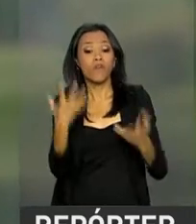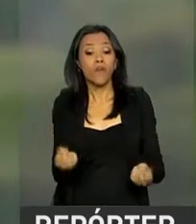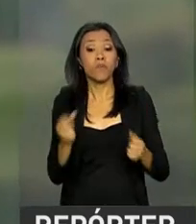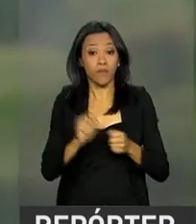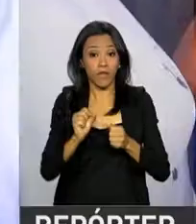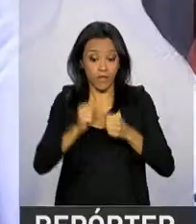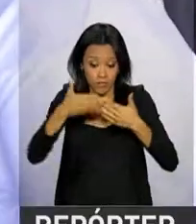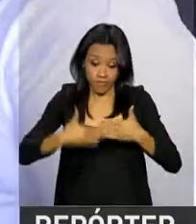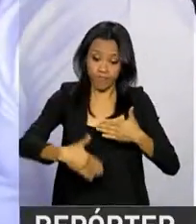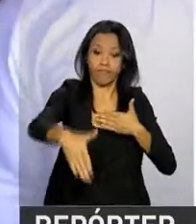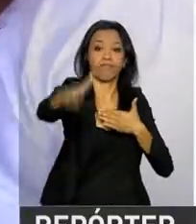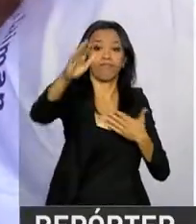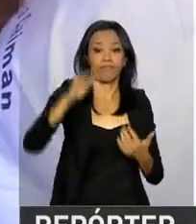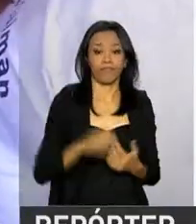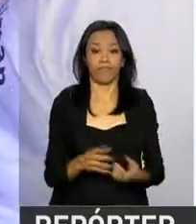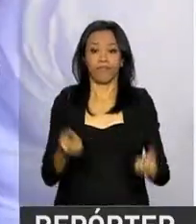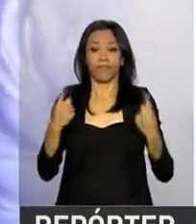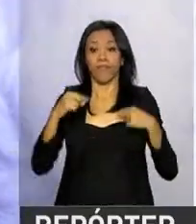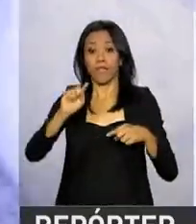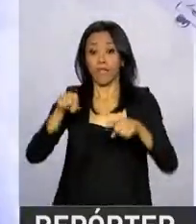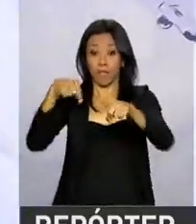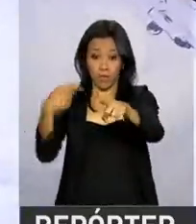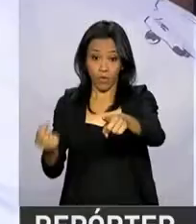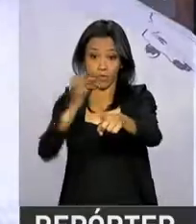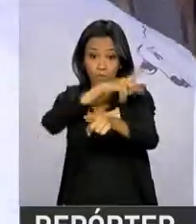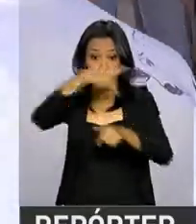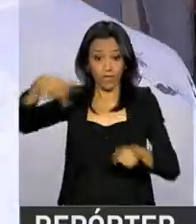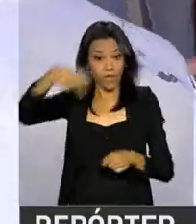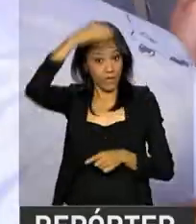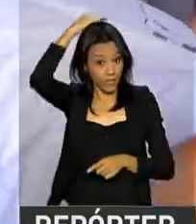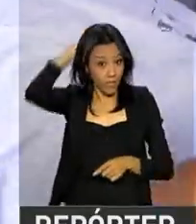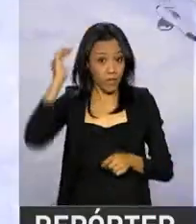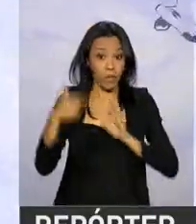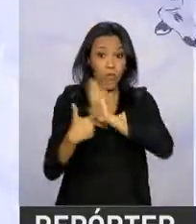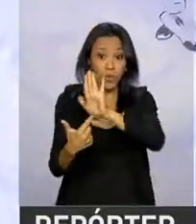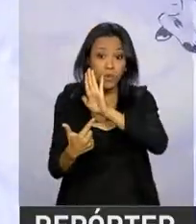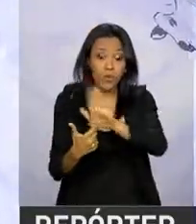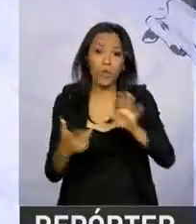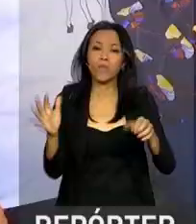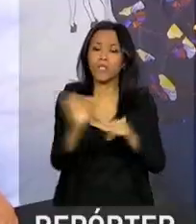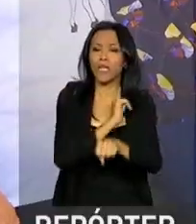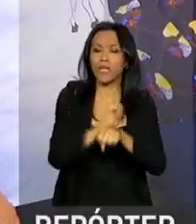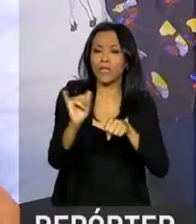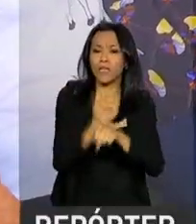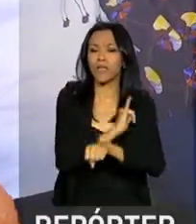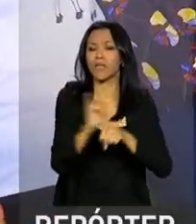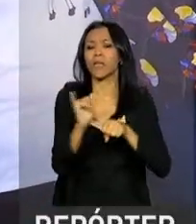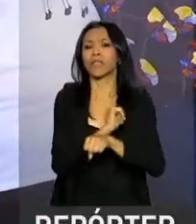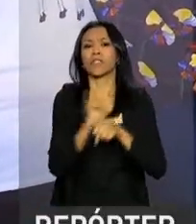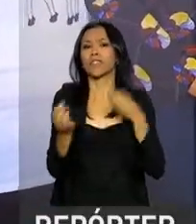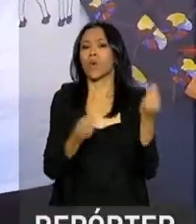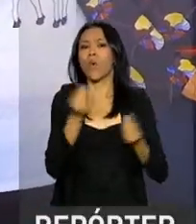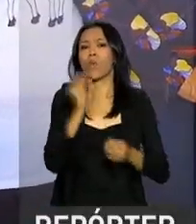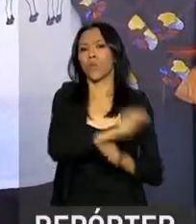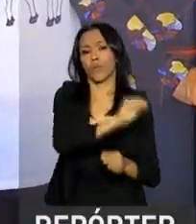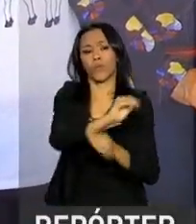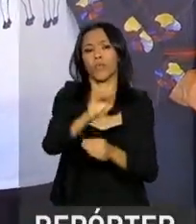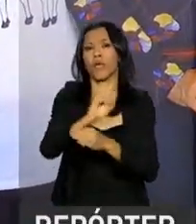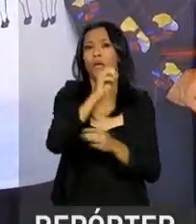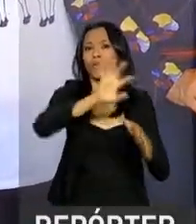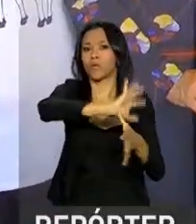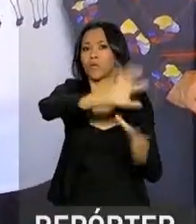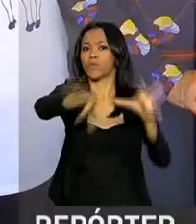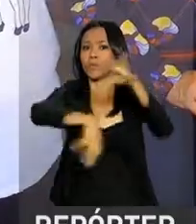daqui pra frente depois o presidente anunciou medidas para preservar e desenvolver de forma sustentável meio ambiente e garantir